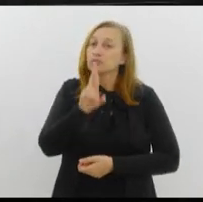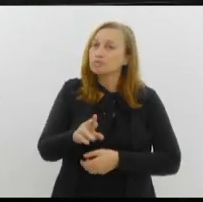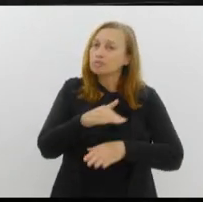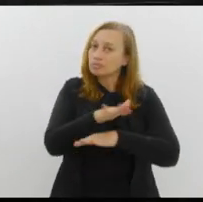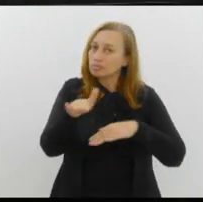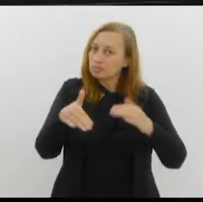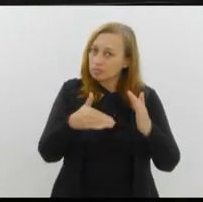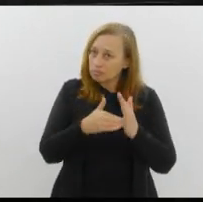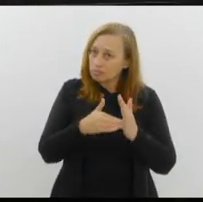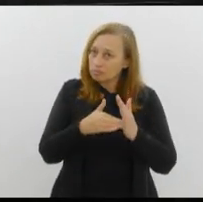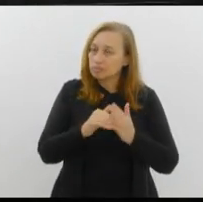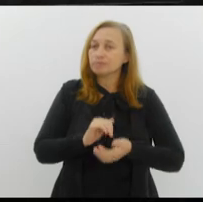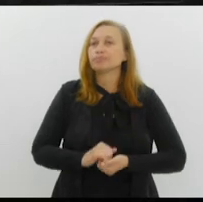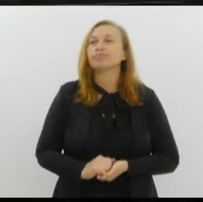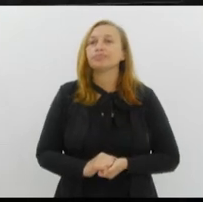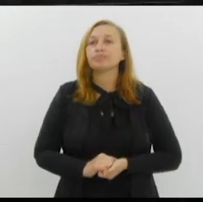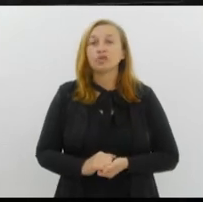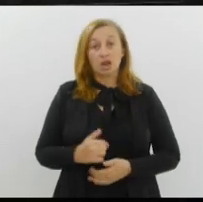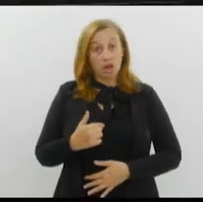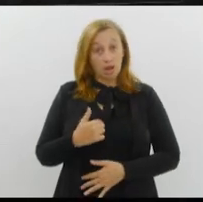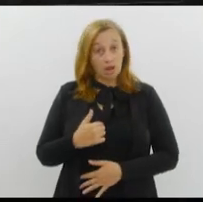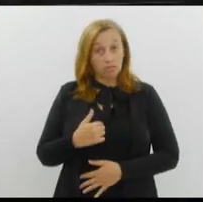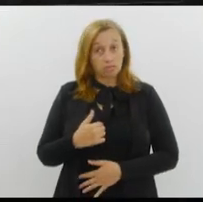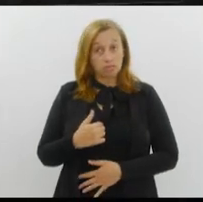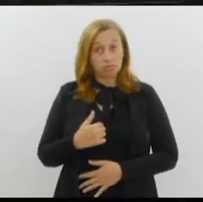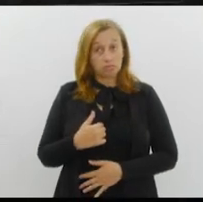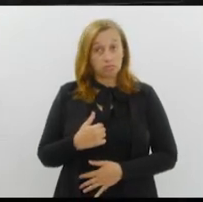todos que eu estava